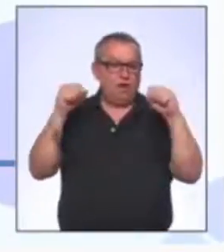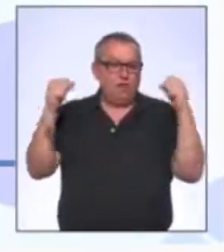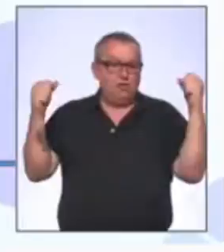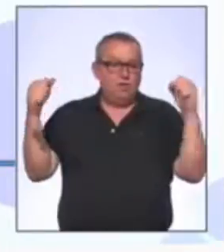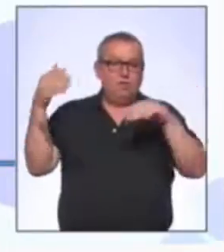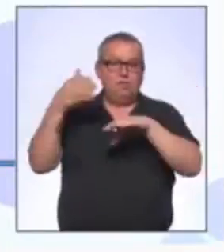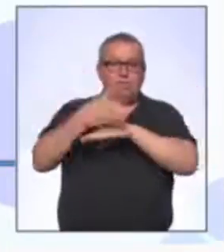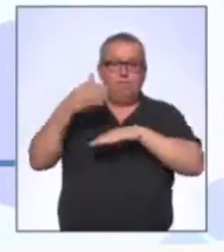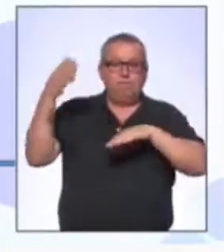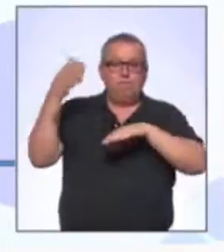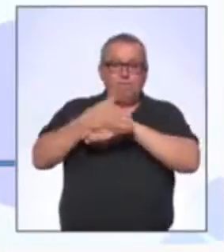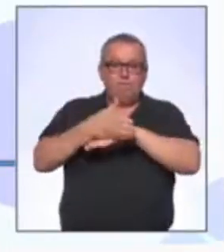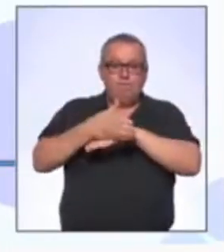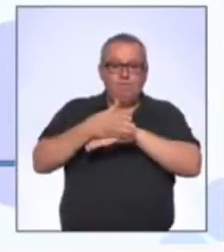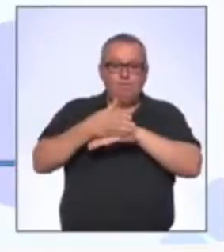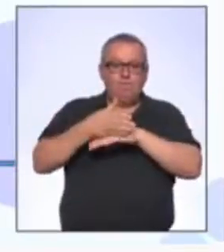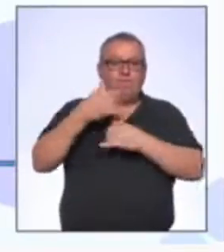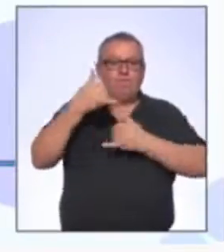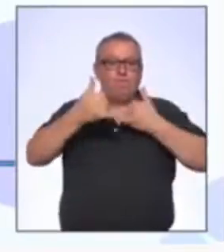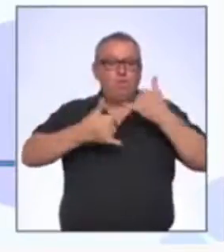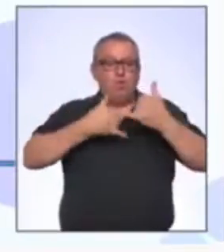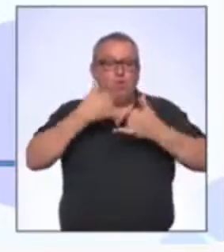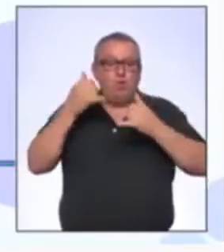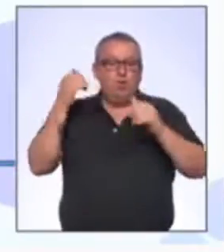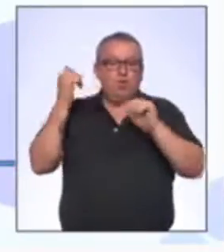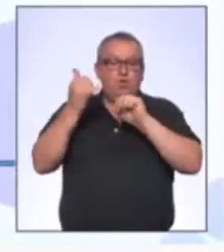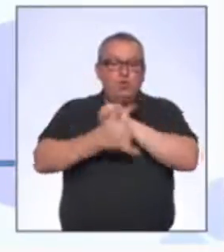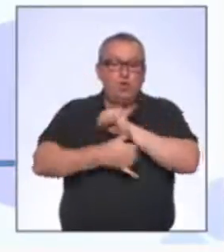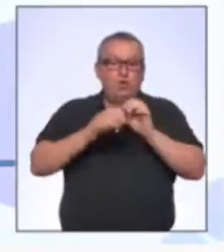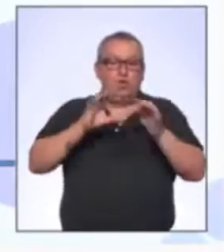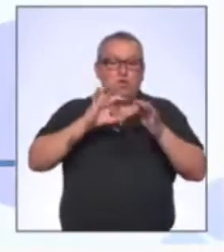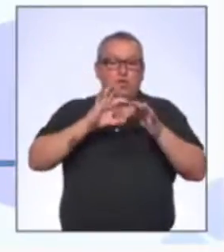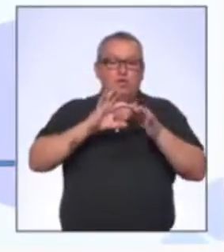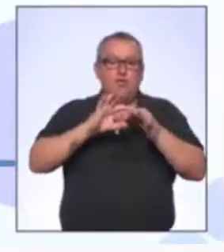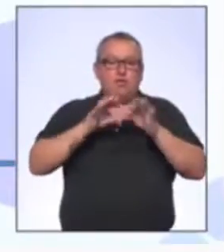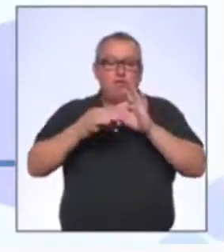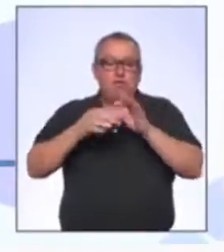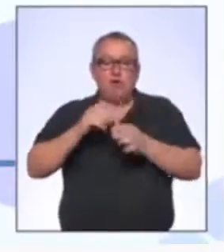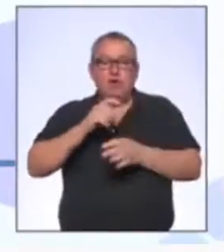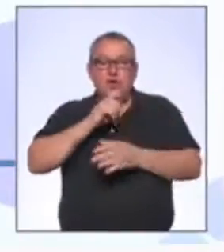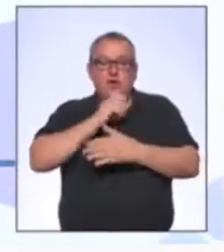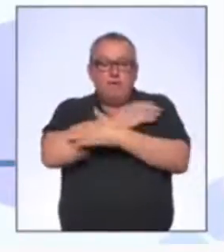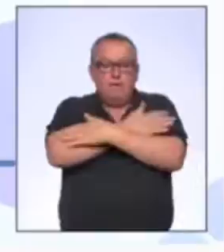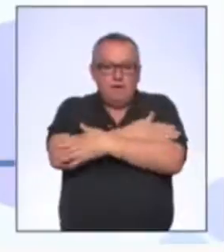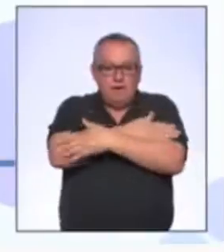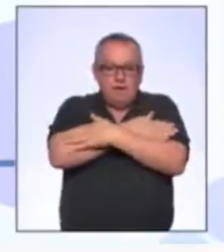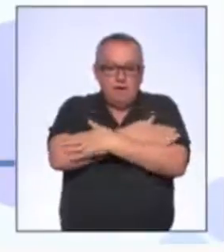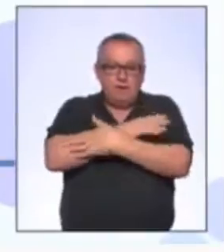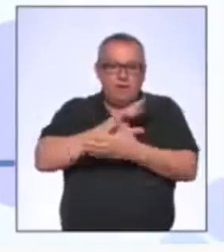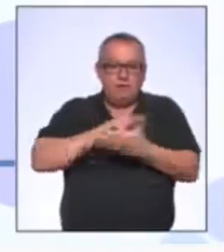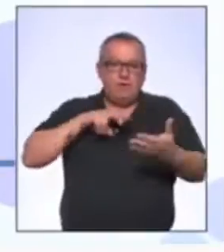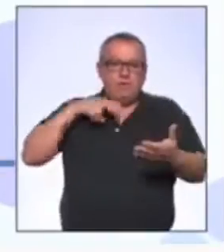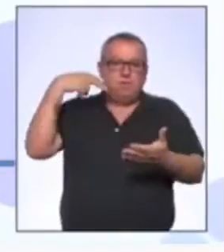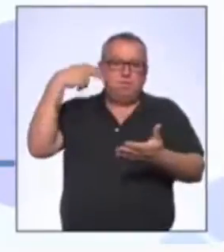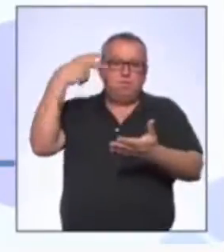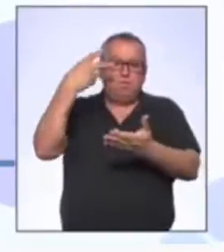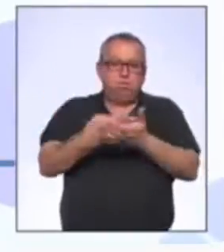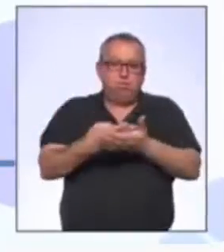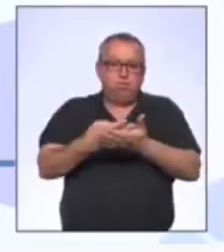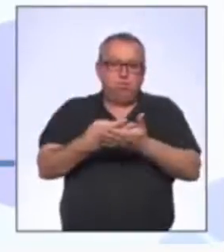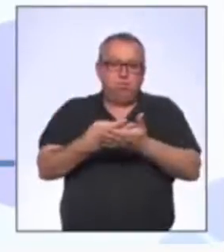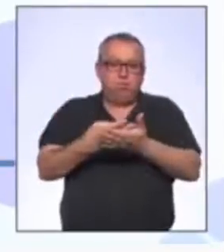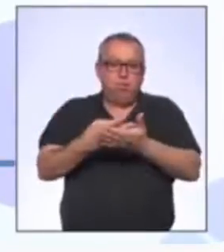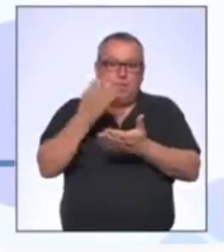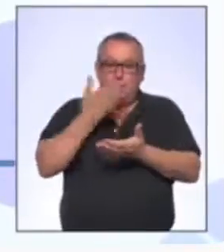participou ela começou a participar dos jogos de inverno e numa desses treinos ela ela se acidentou né ficou realmente